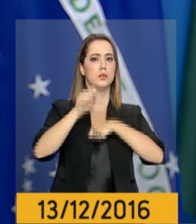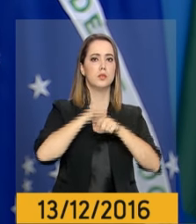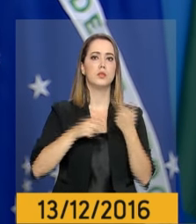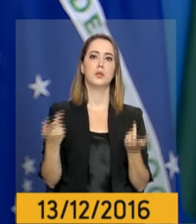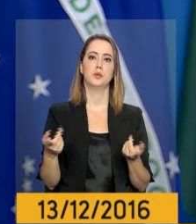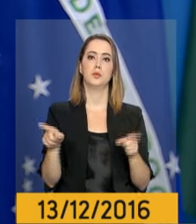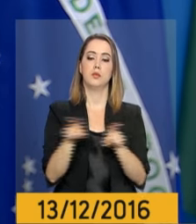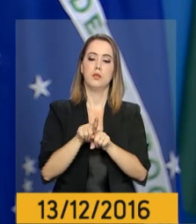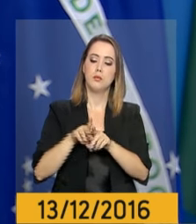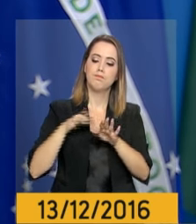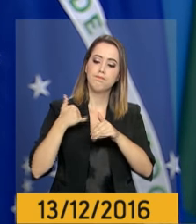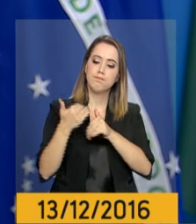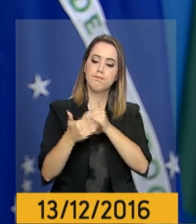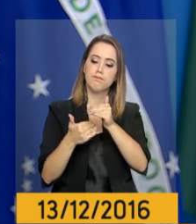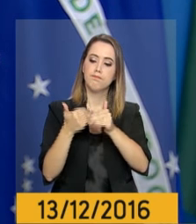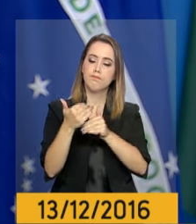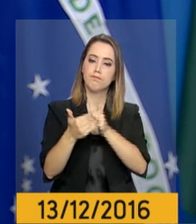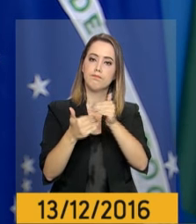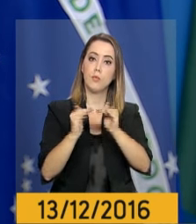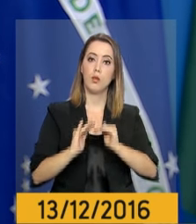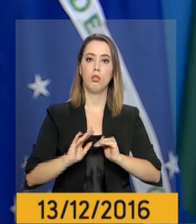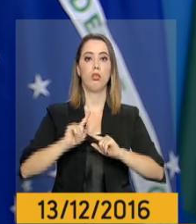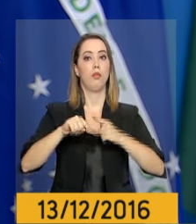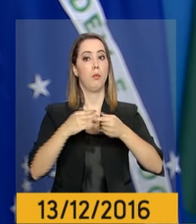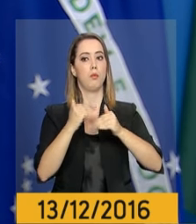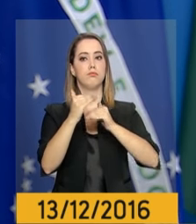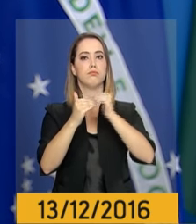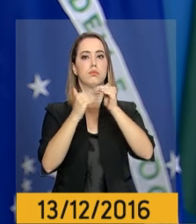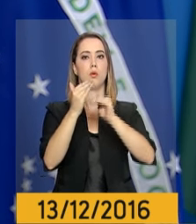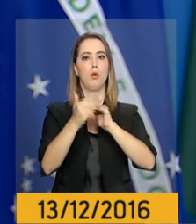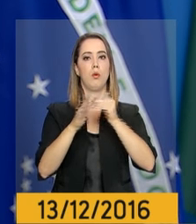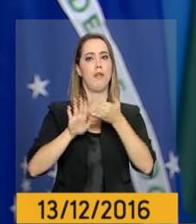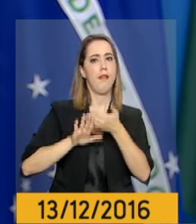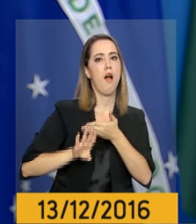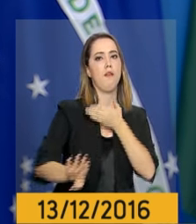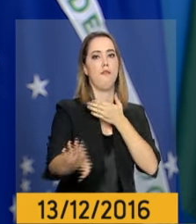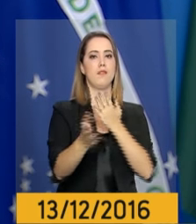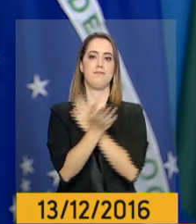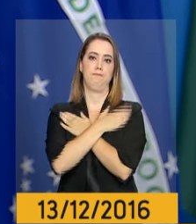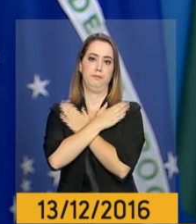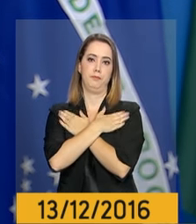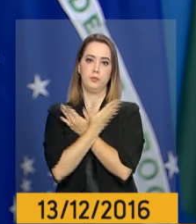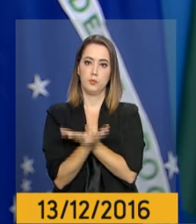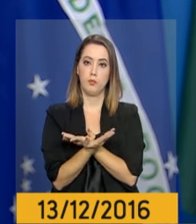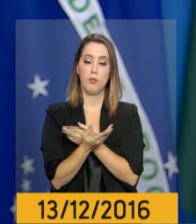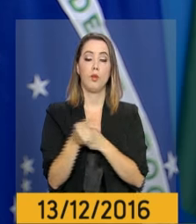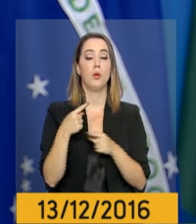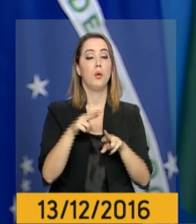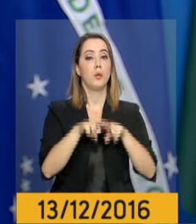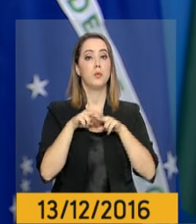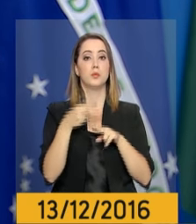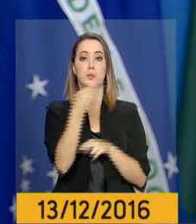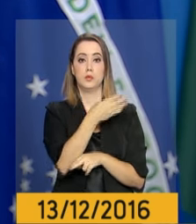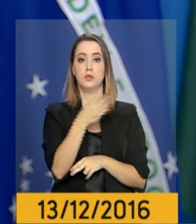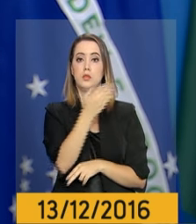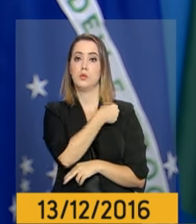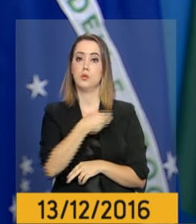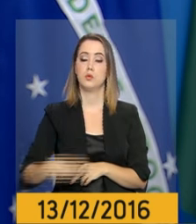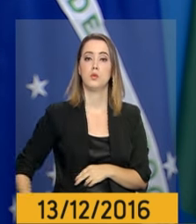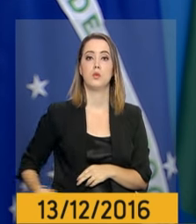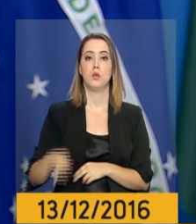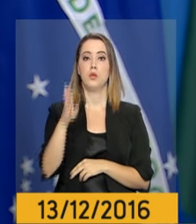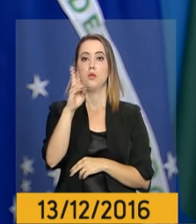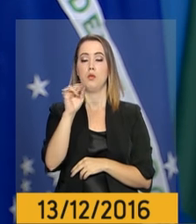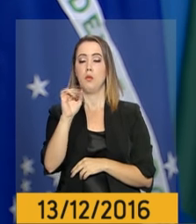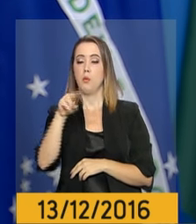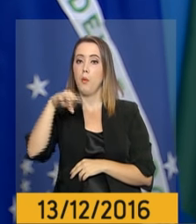conseguir o início do crescimento e combater o desemprego. E por isto que o Bruno Araújo vem anunciar hoje